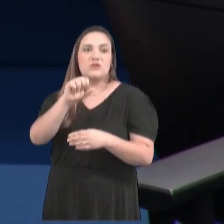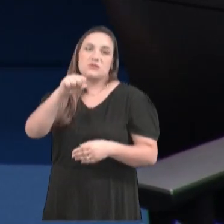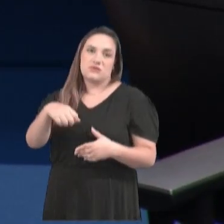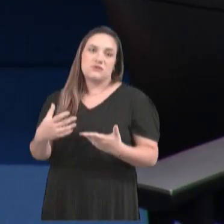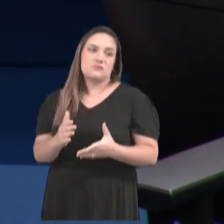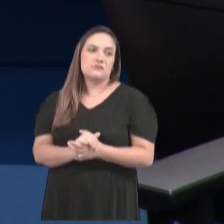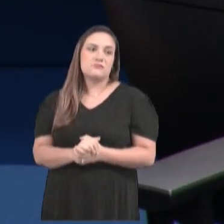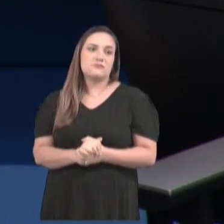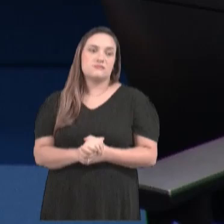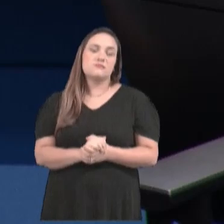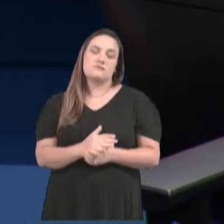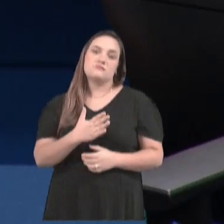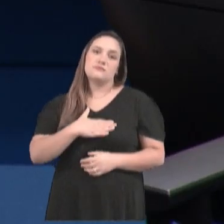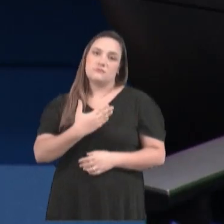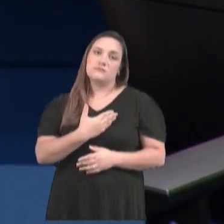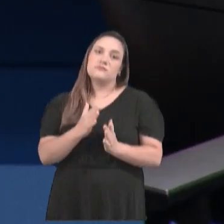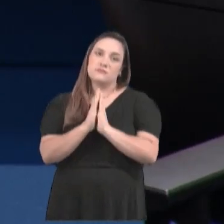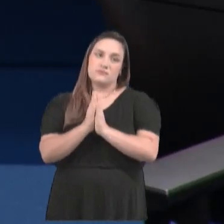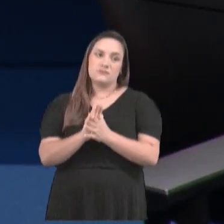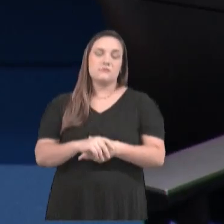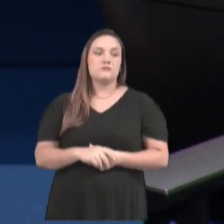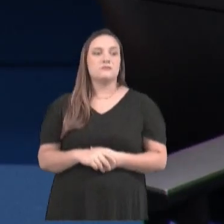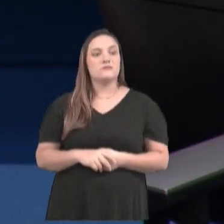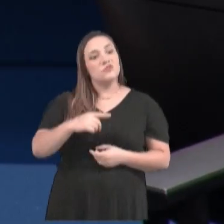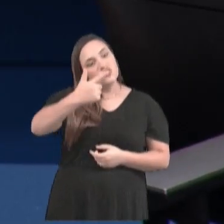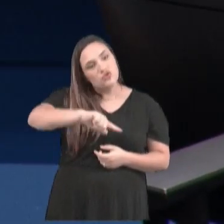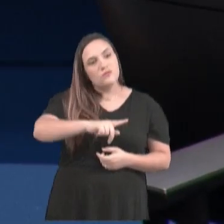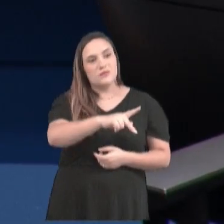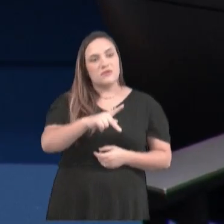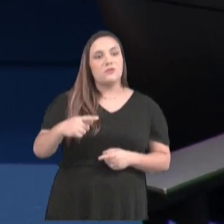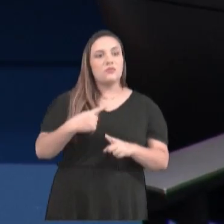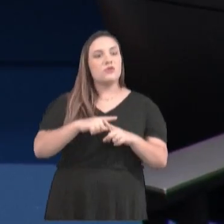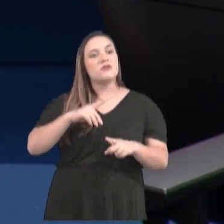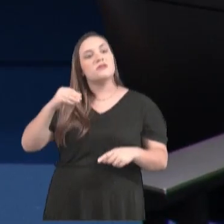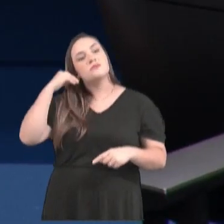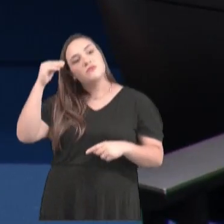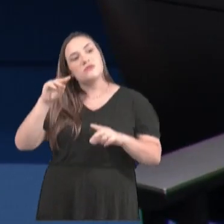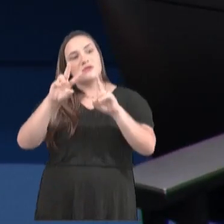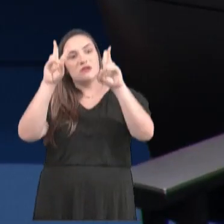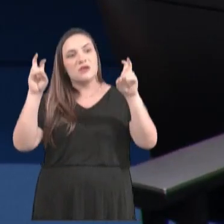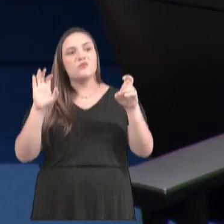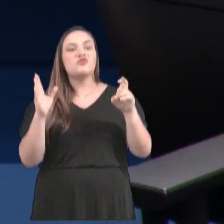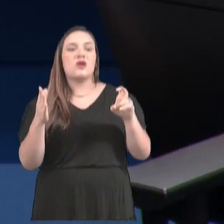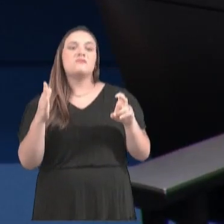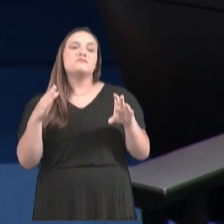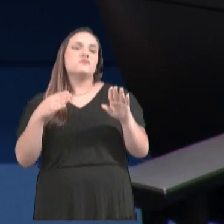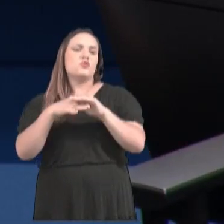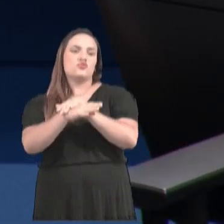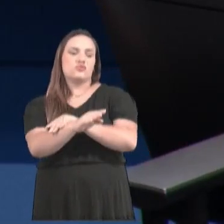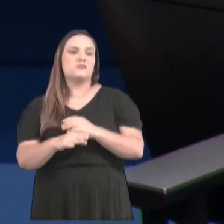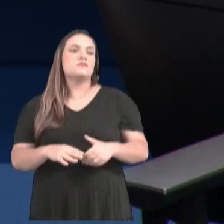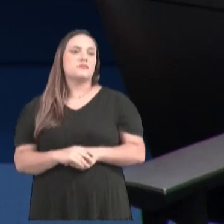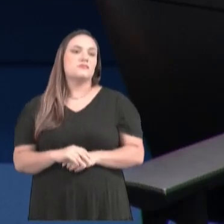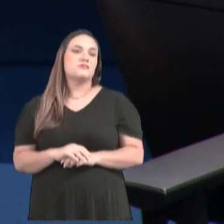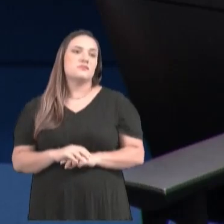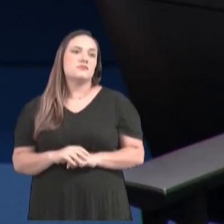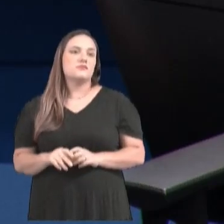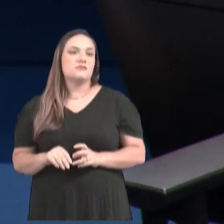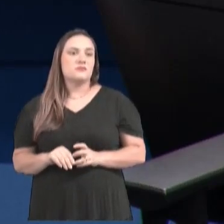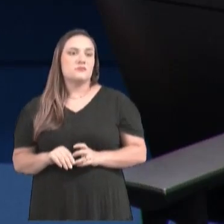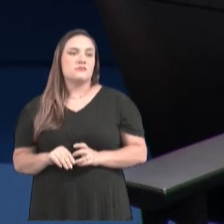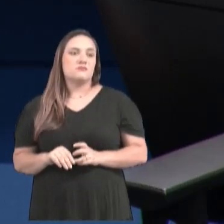companheiros que possam votar pela recondução, pela experiência que ele tem no assunto. E eu não vou